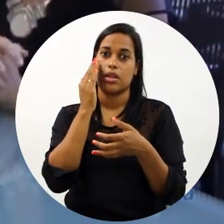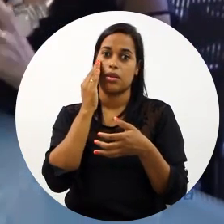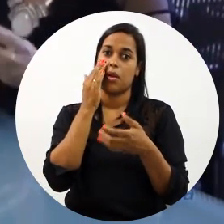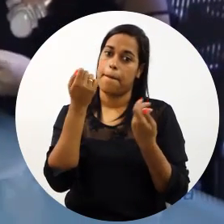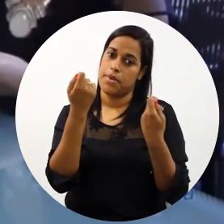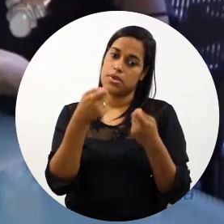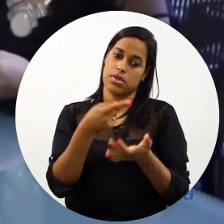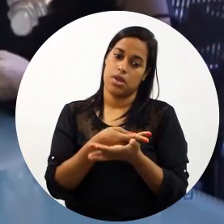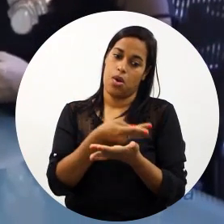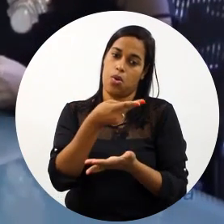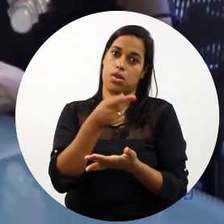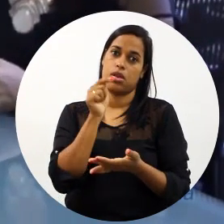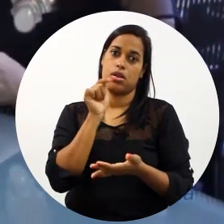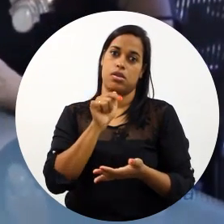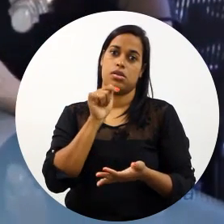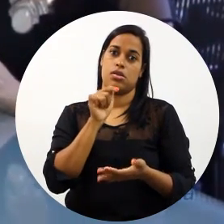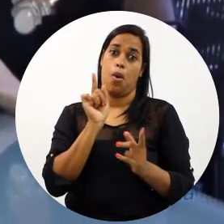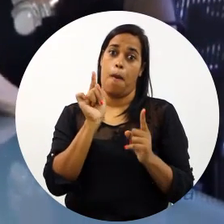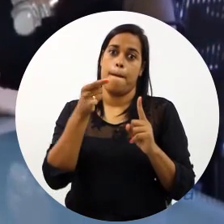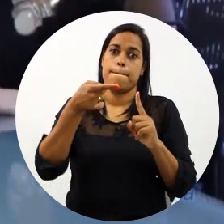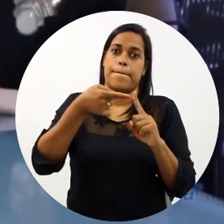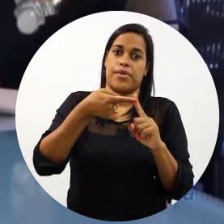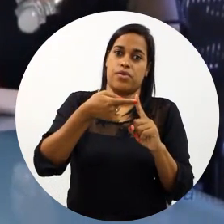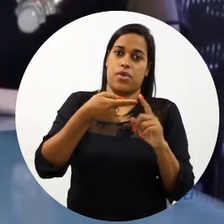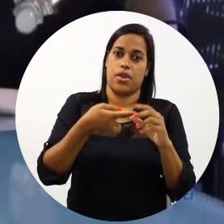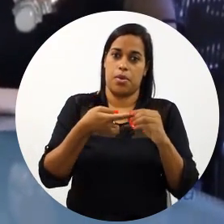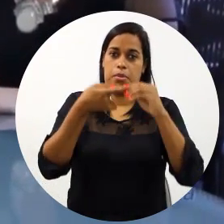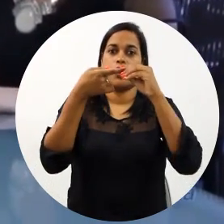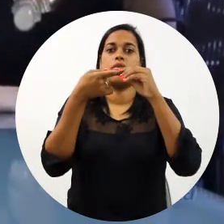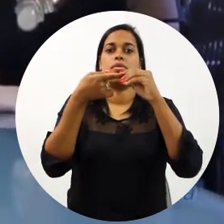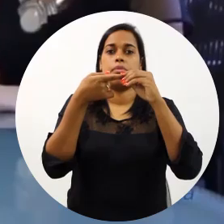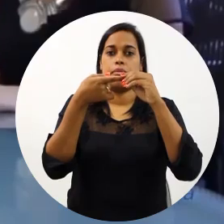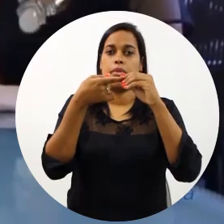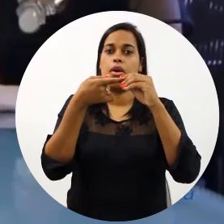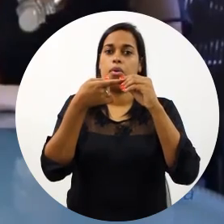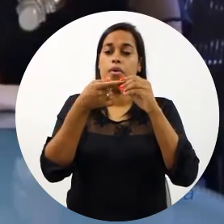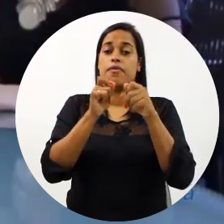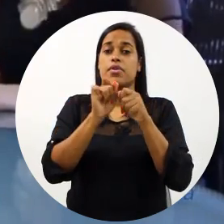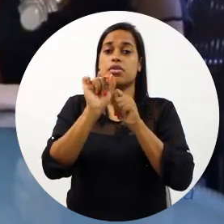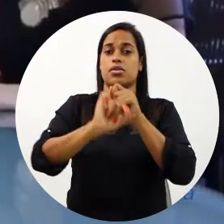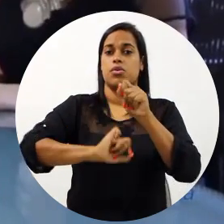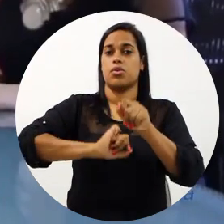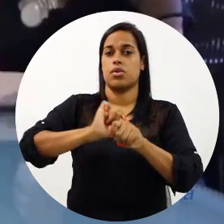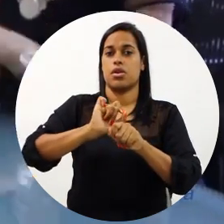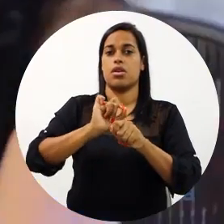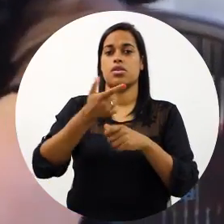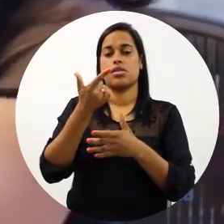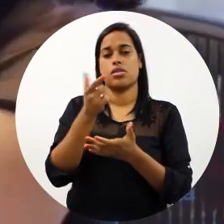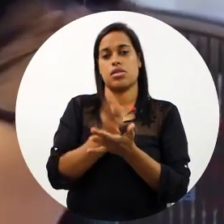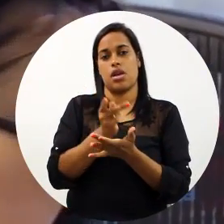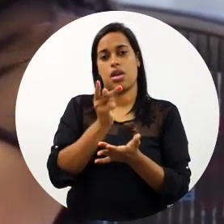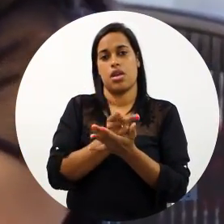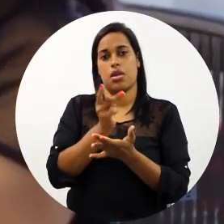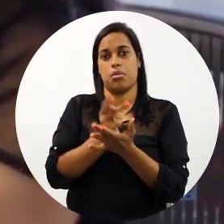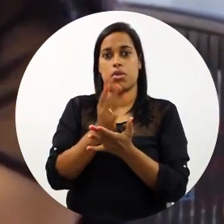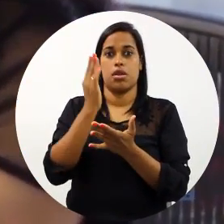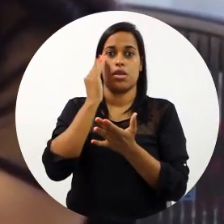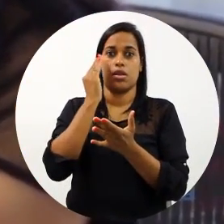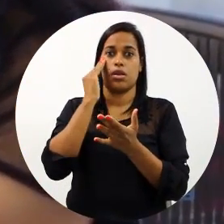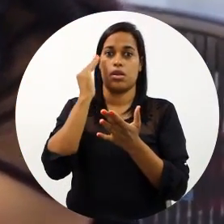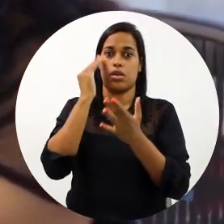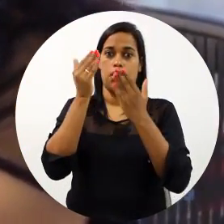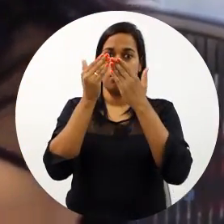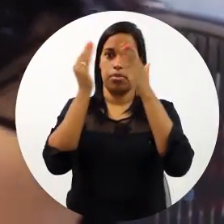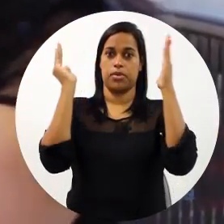acontecer, mas não é esse o objetivo principal. O objetivo principal é fazê-lo ficar consciente e aí muda o